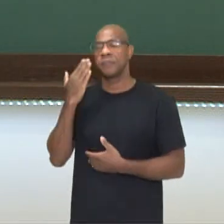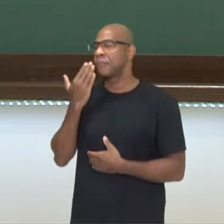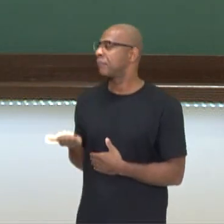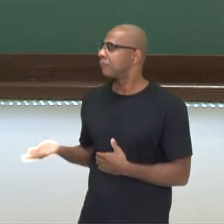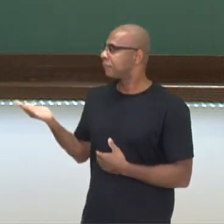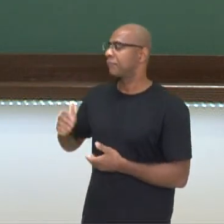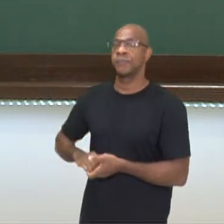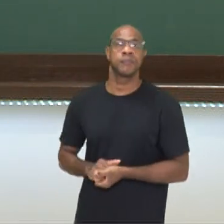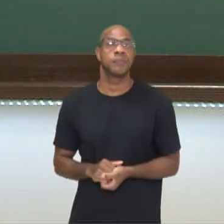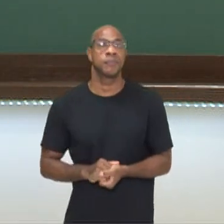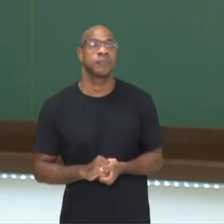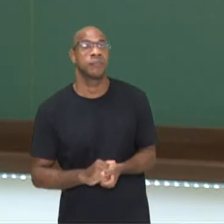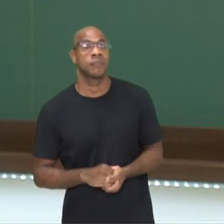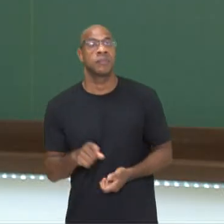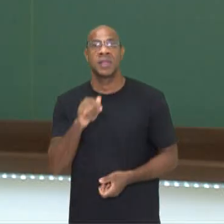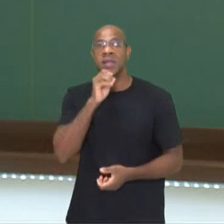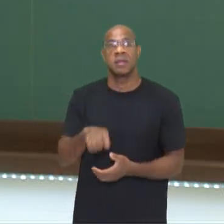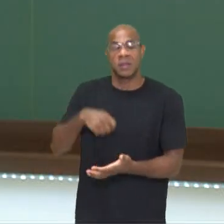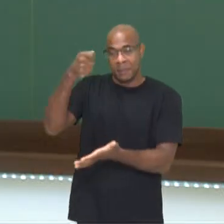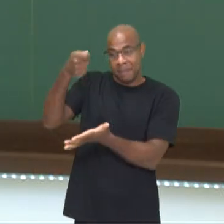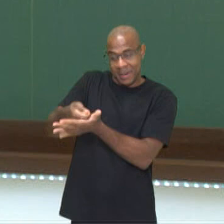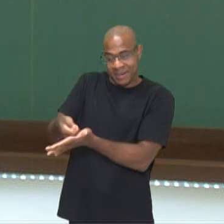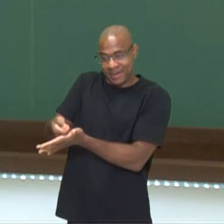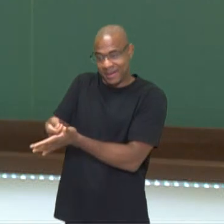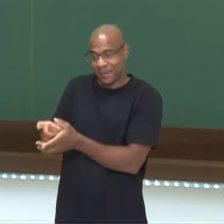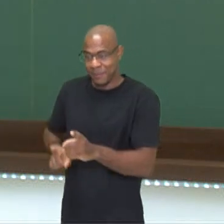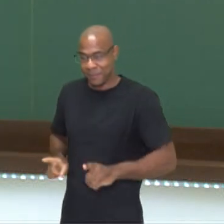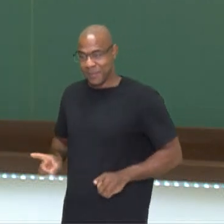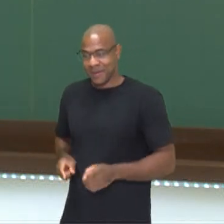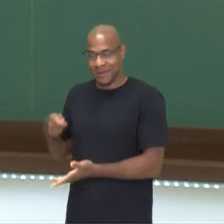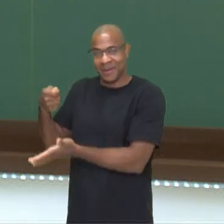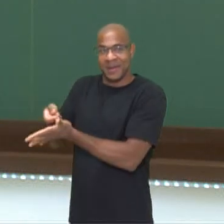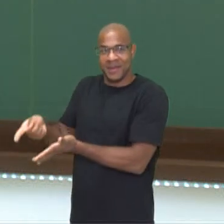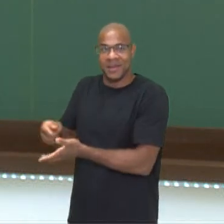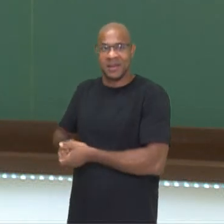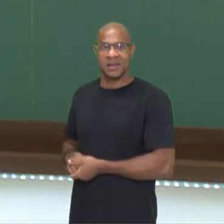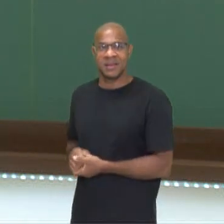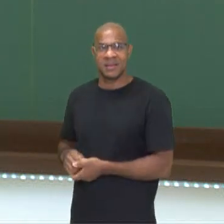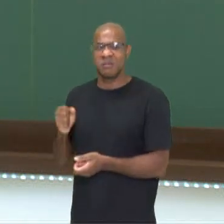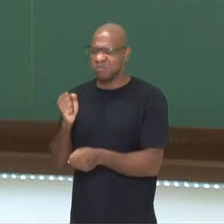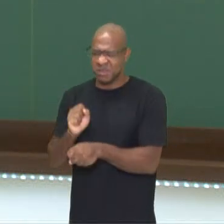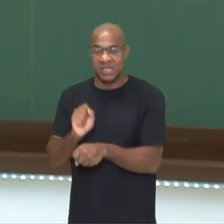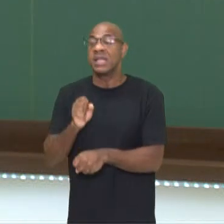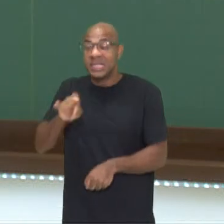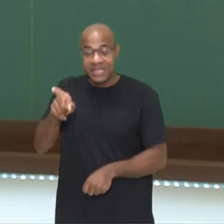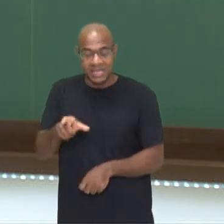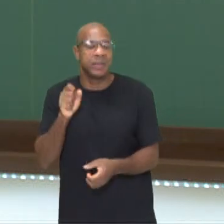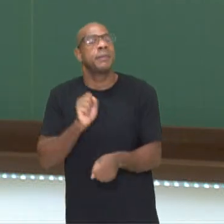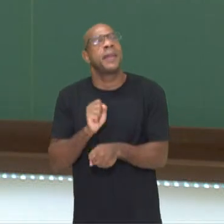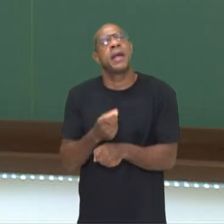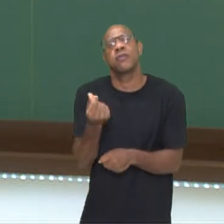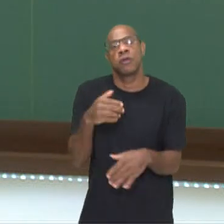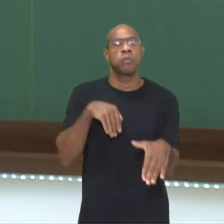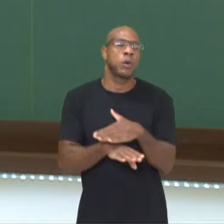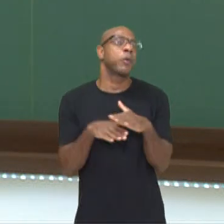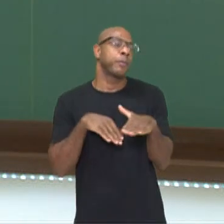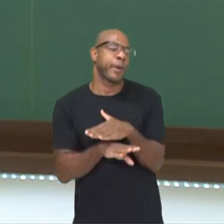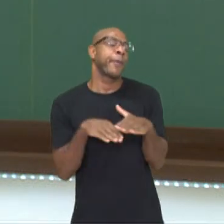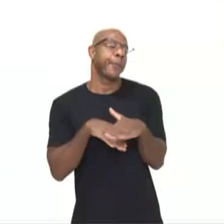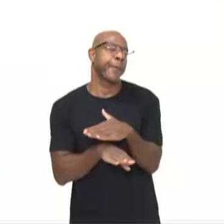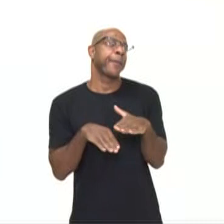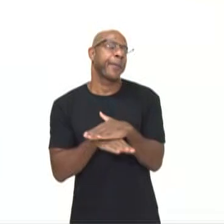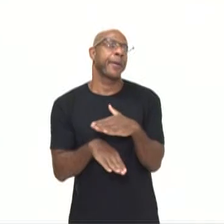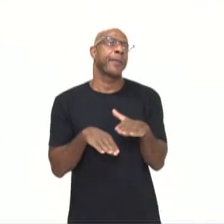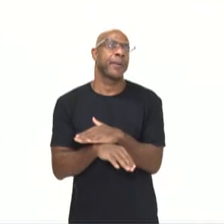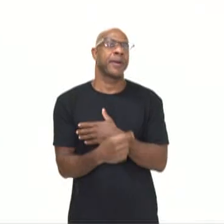situação aqui. Se ao invés de pagar juros para o primo, Juan esperasse até juntar todo o dinheiro, vamos supor que